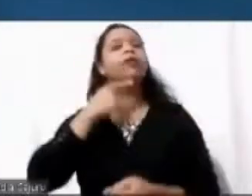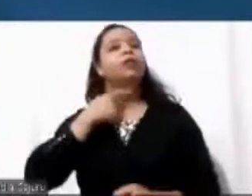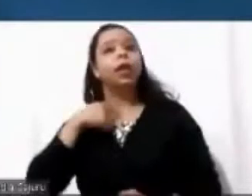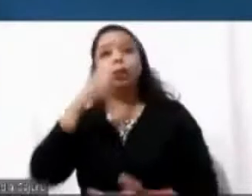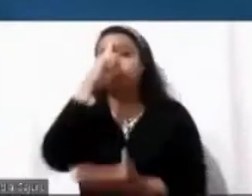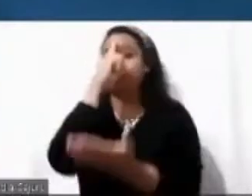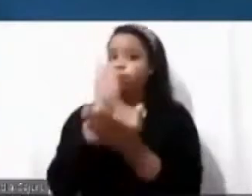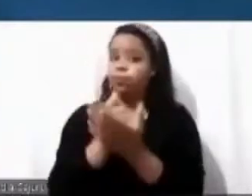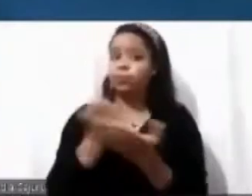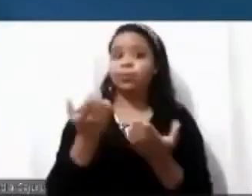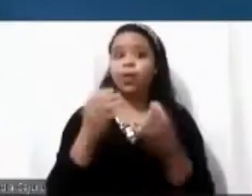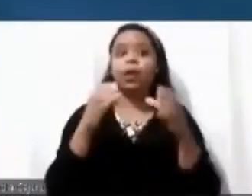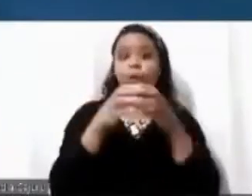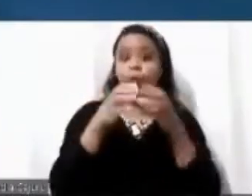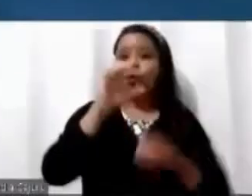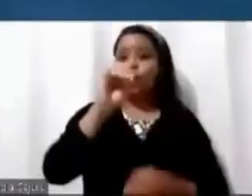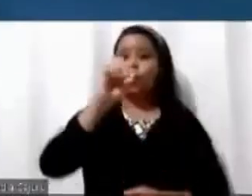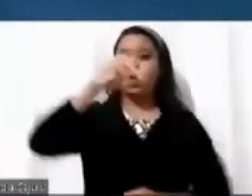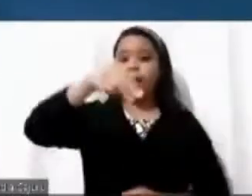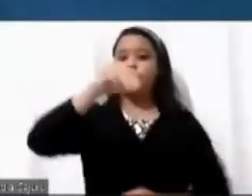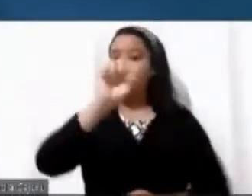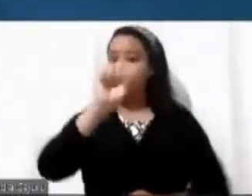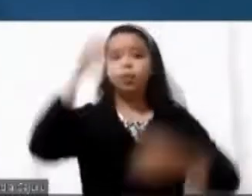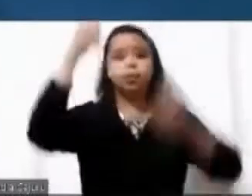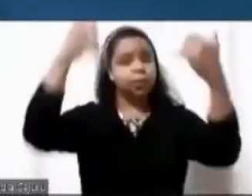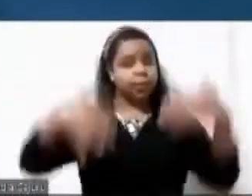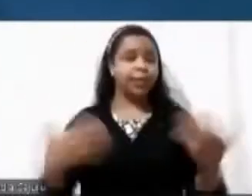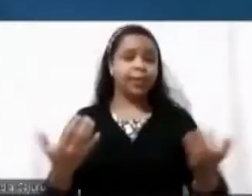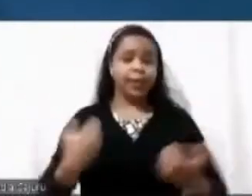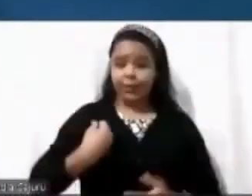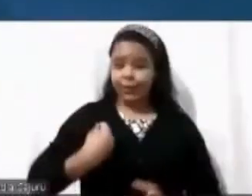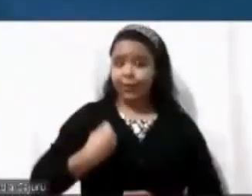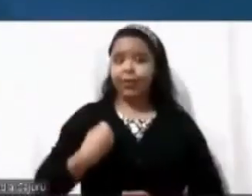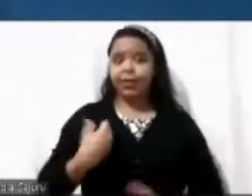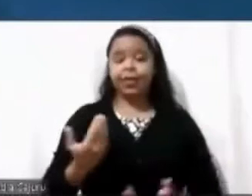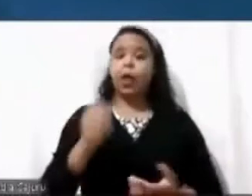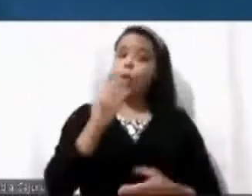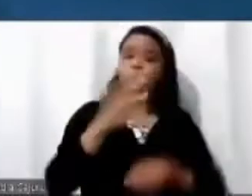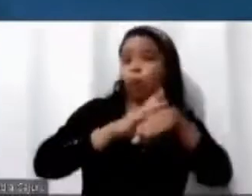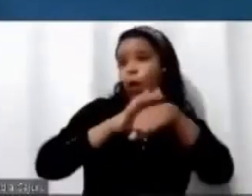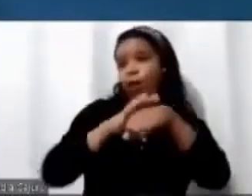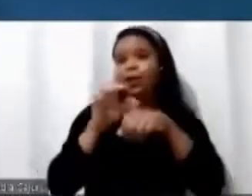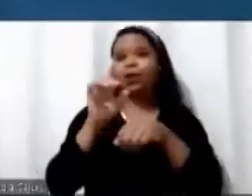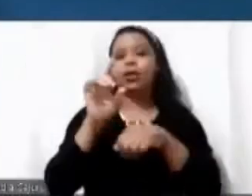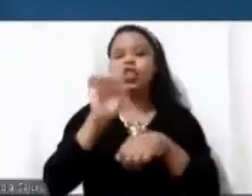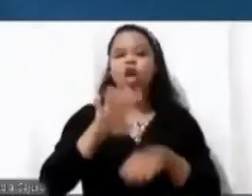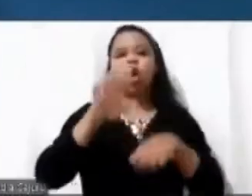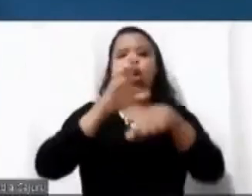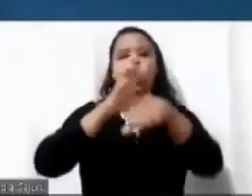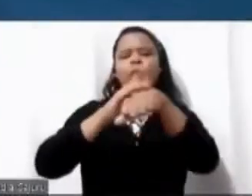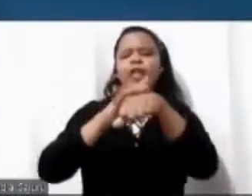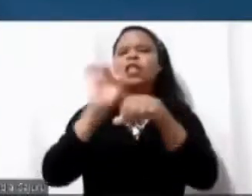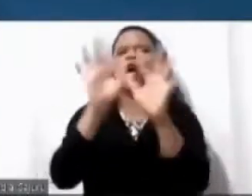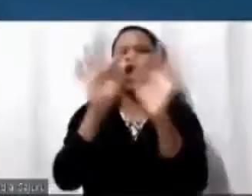que fala o que é saúde, o que é doença. Não é só a ausência de enfermidade, patologia. Então, de fato, nessa área que nós